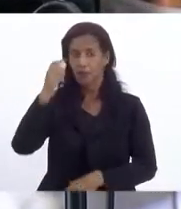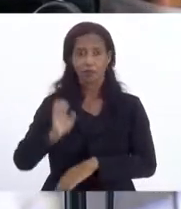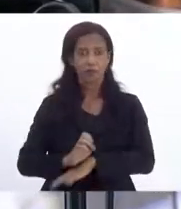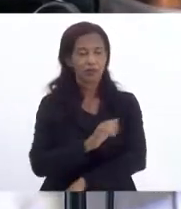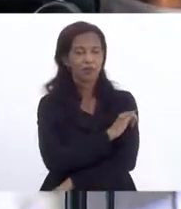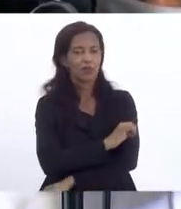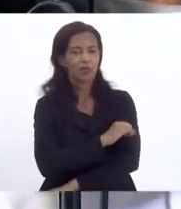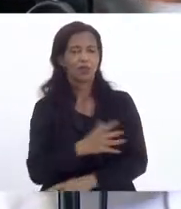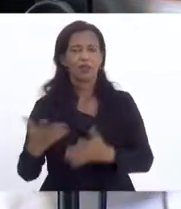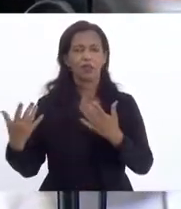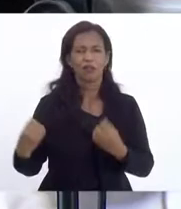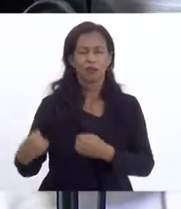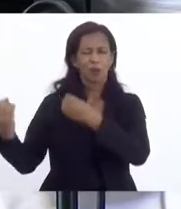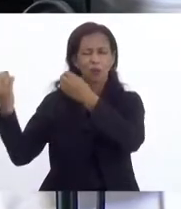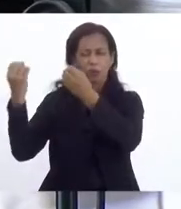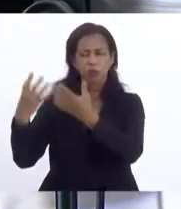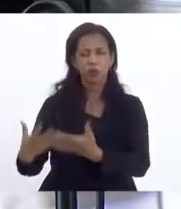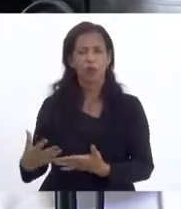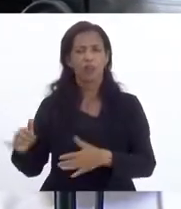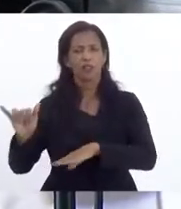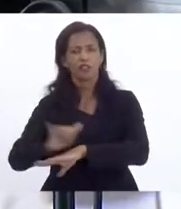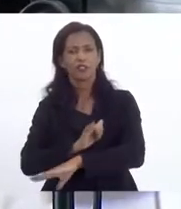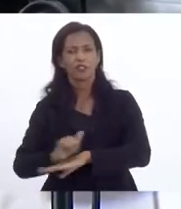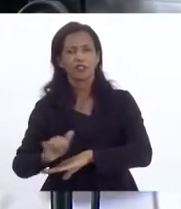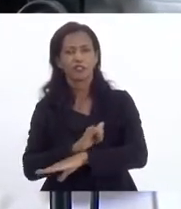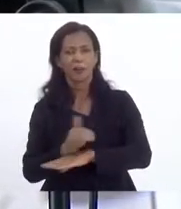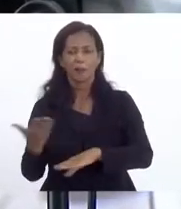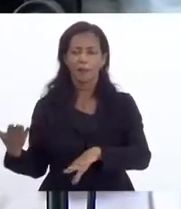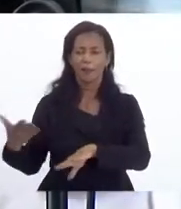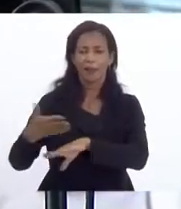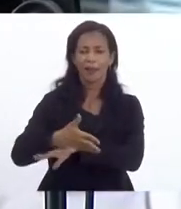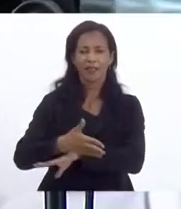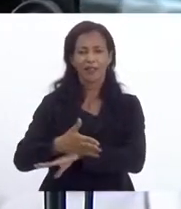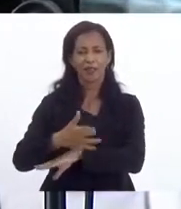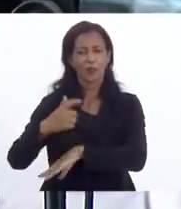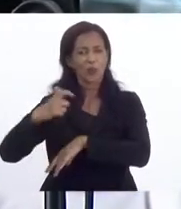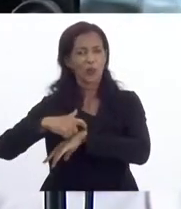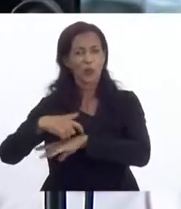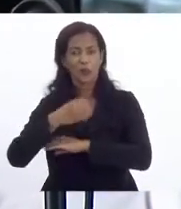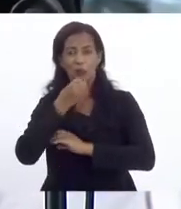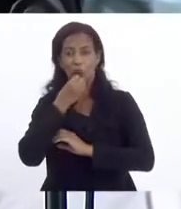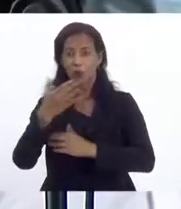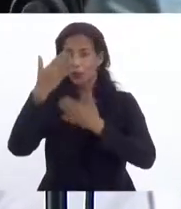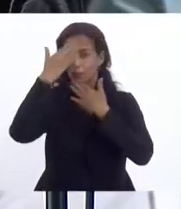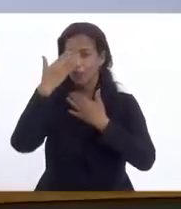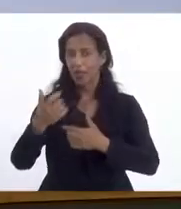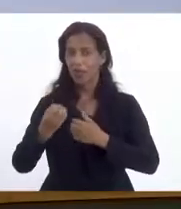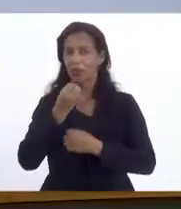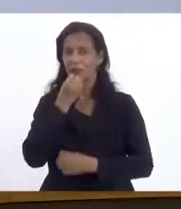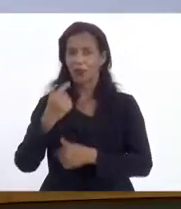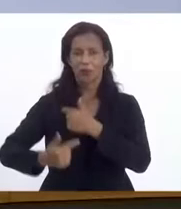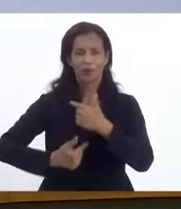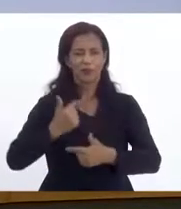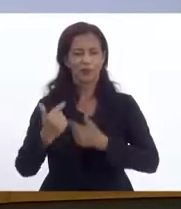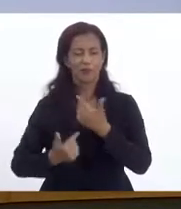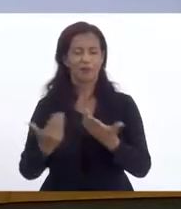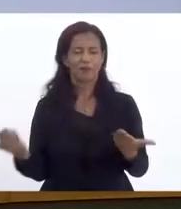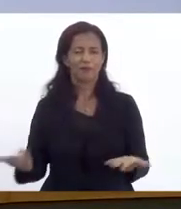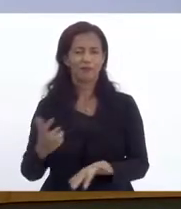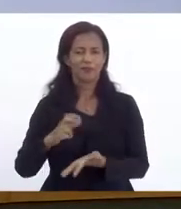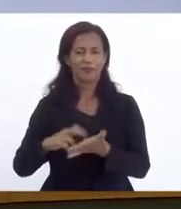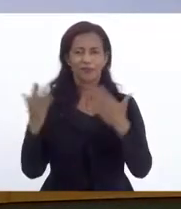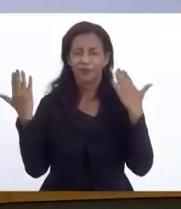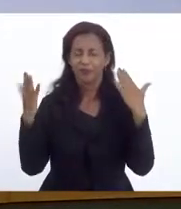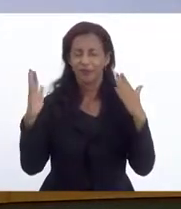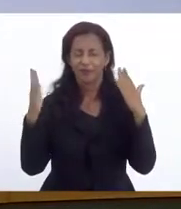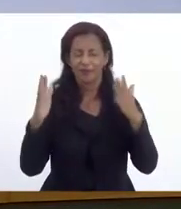Janeiro, vamos definir estratégias ao Fundo Soberano para entrarmos no ciclo virtuoso. Obrigado, gente. Bom trabalho para nós agora de manhã.